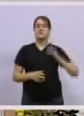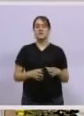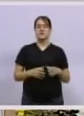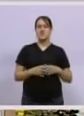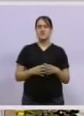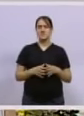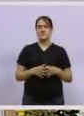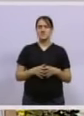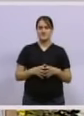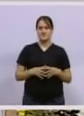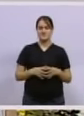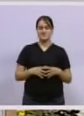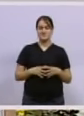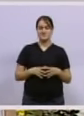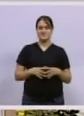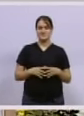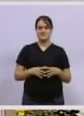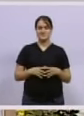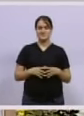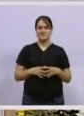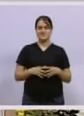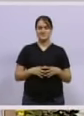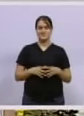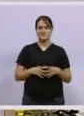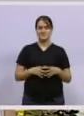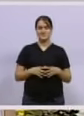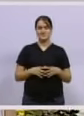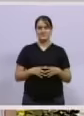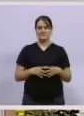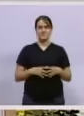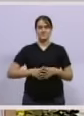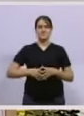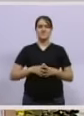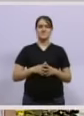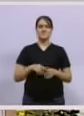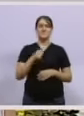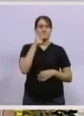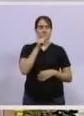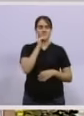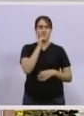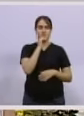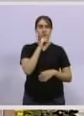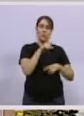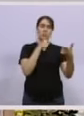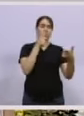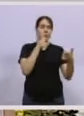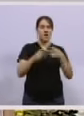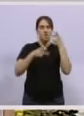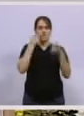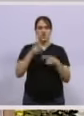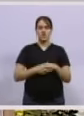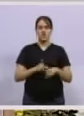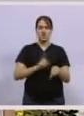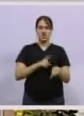A minha mãe conta uma história muito semelhante. Diz que a mãe dela também, muito pobres, na